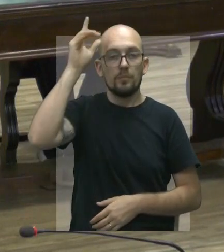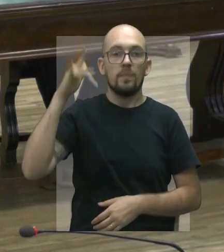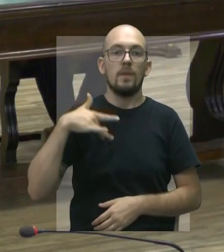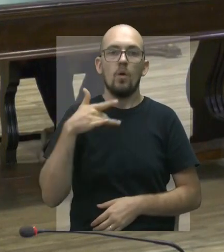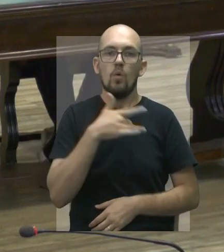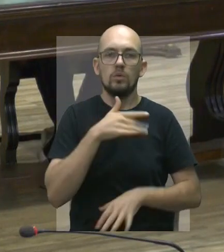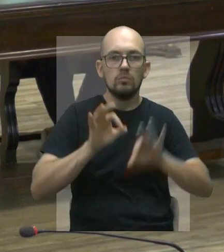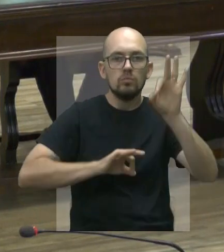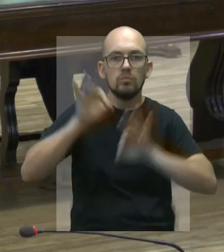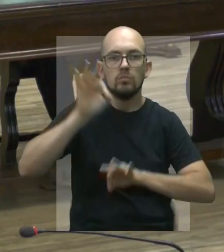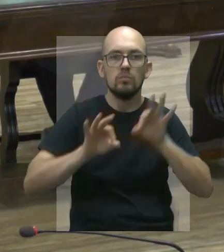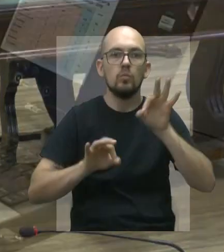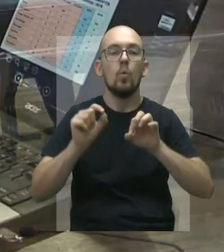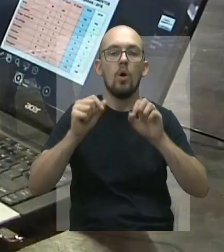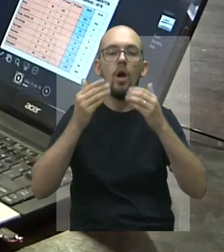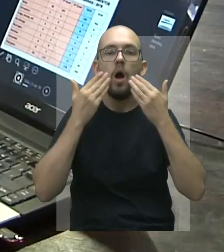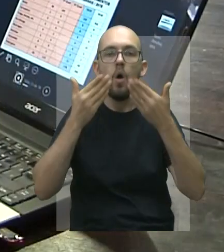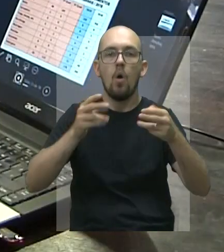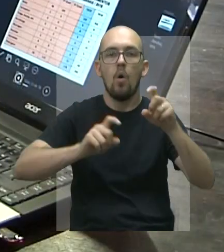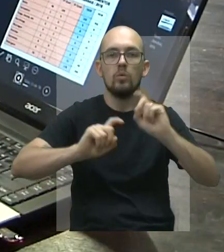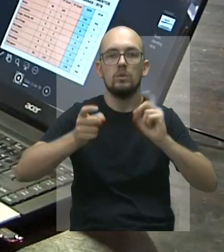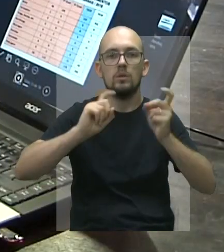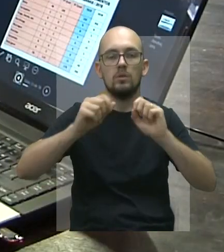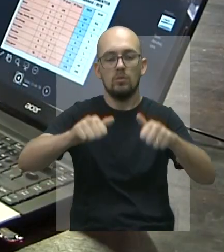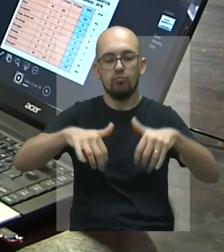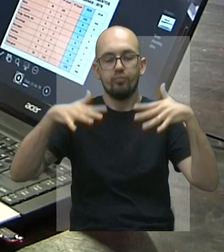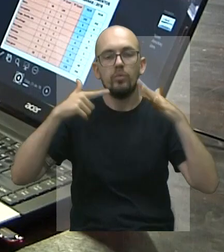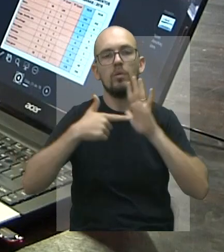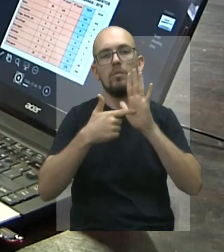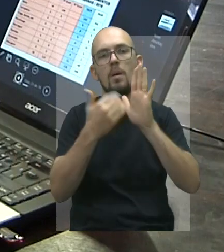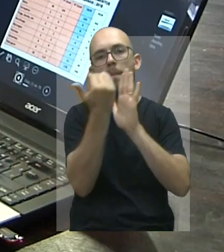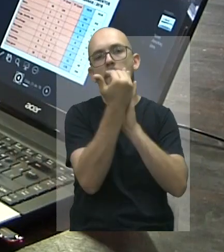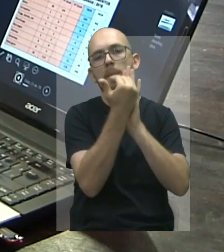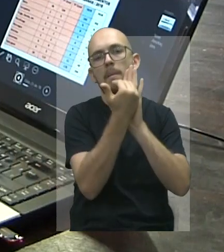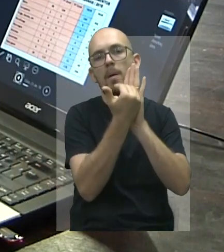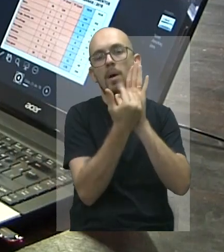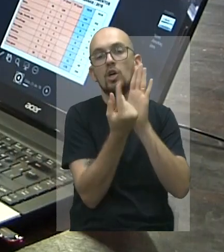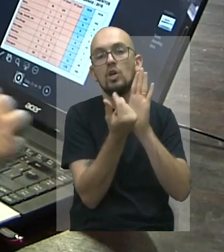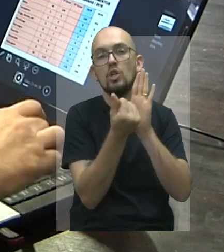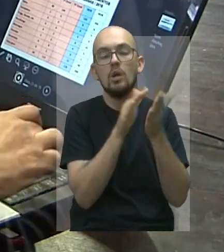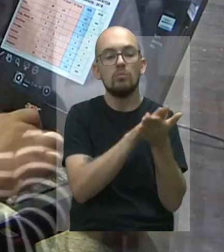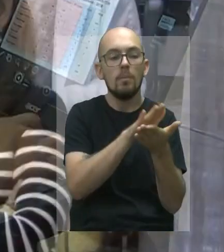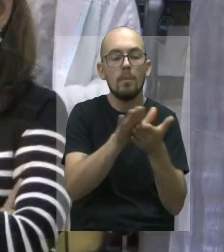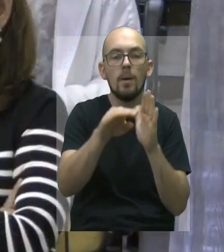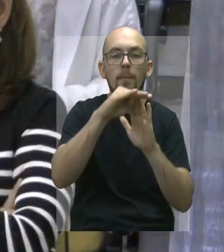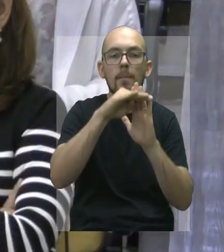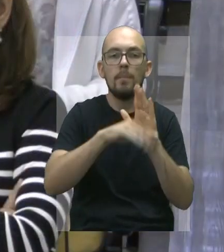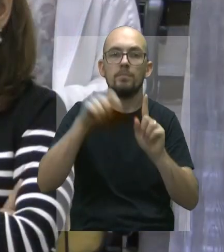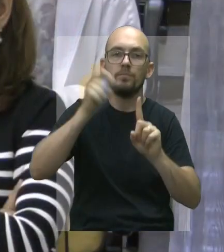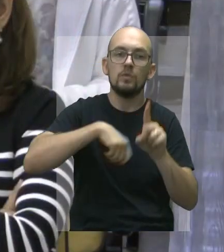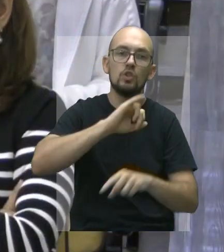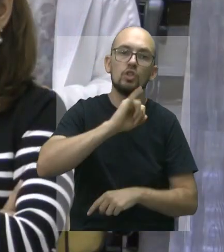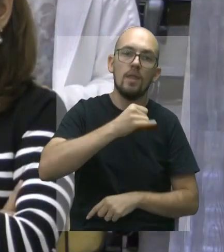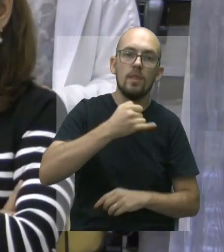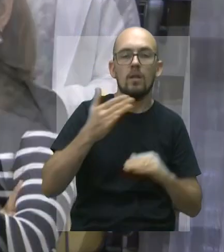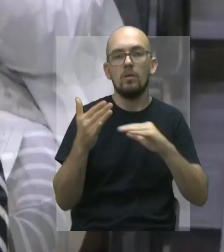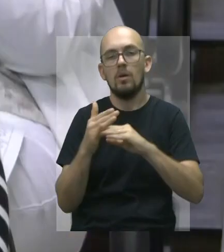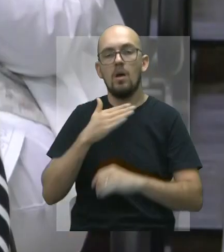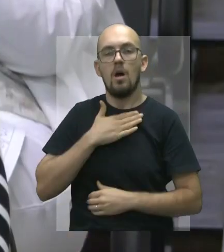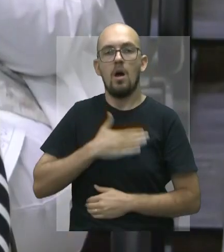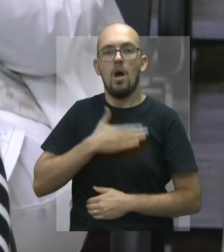promoveu audiência pública para a prestação de contas da pasta referente aos meses de janeiro a